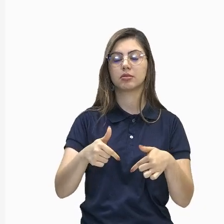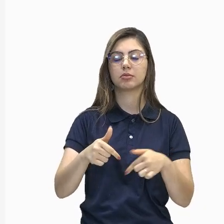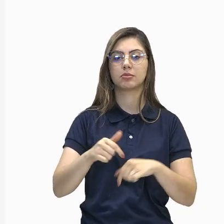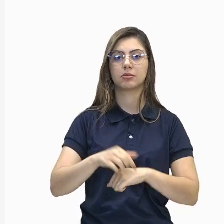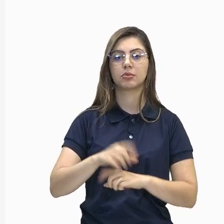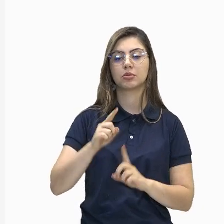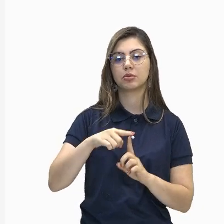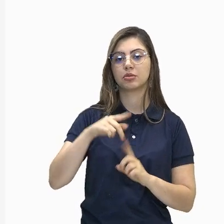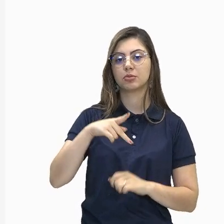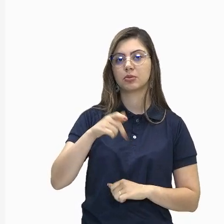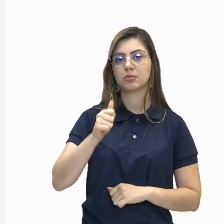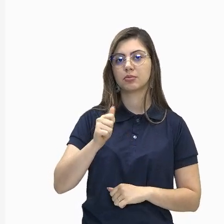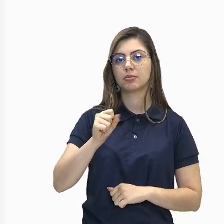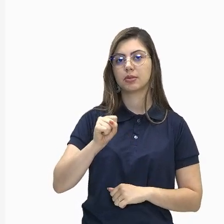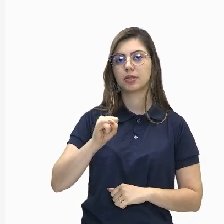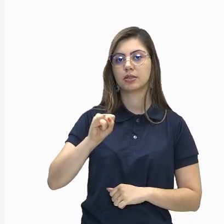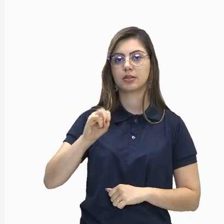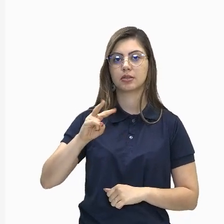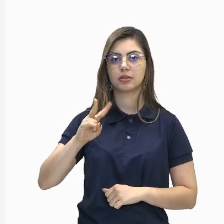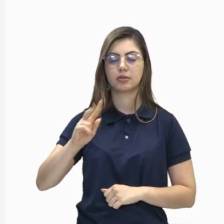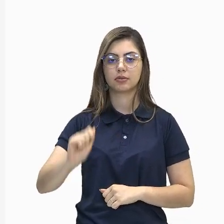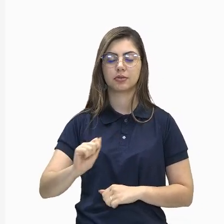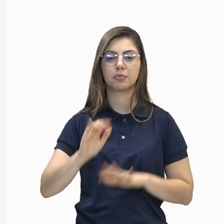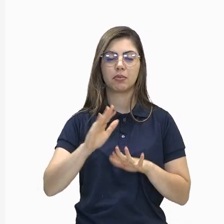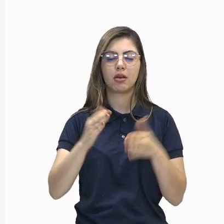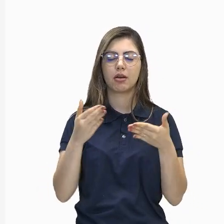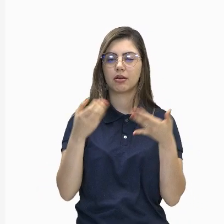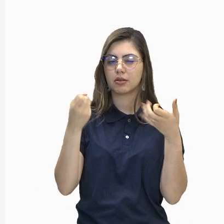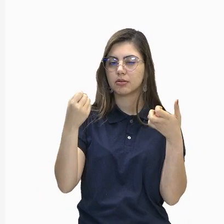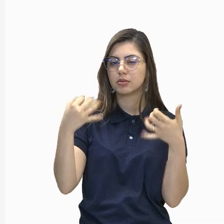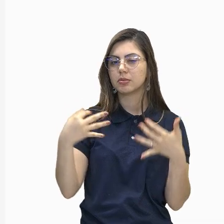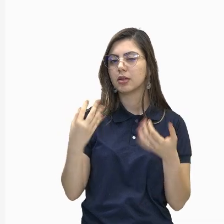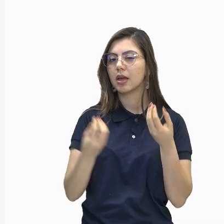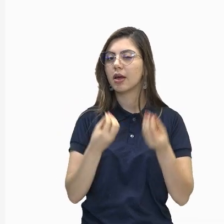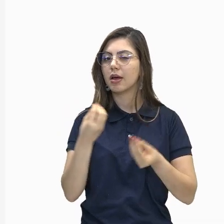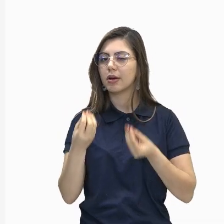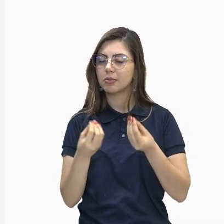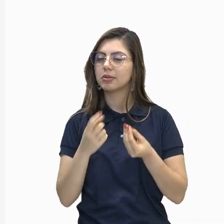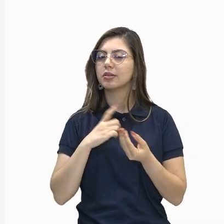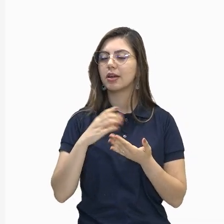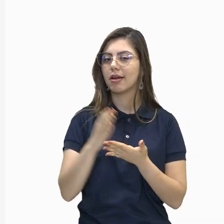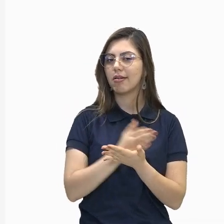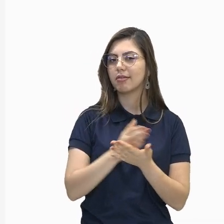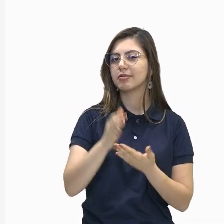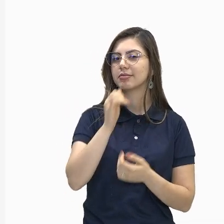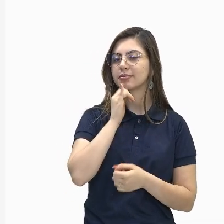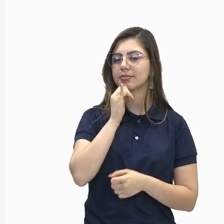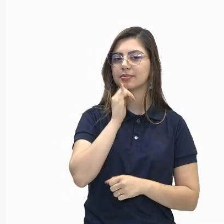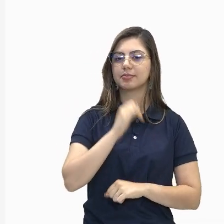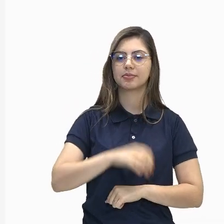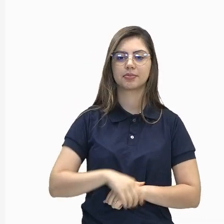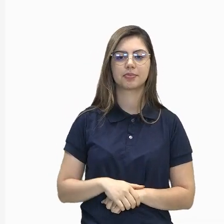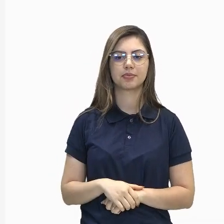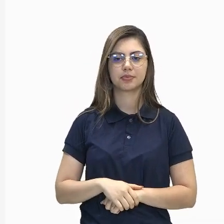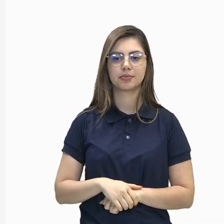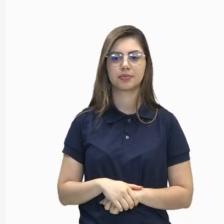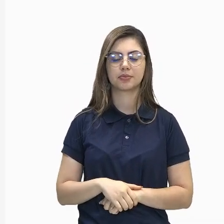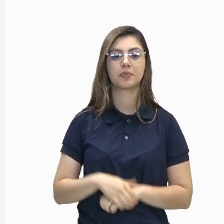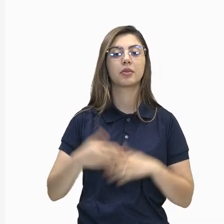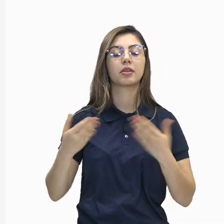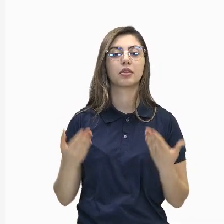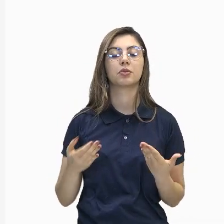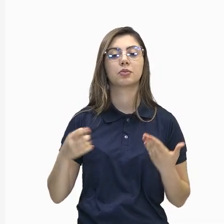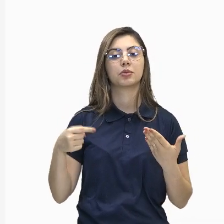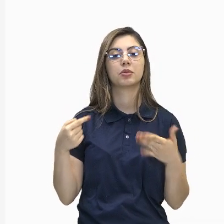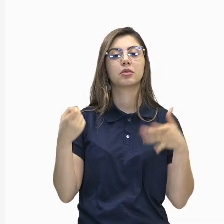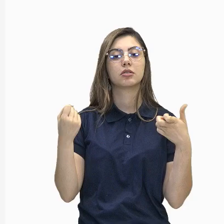voz passiva. Então, vamos compreender melhor já com os exemplos dessa última parte. Quando nós falamos aqui,